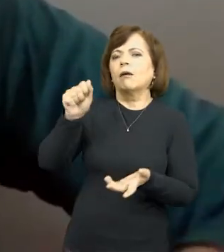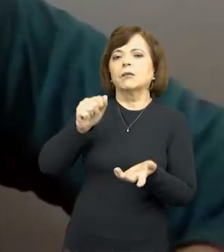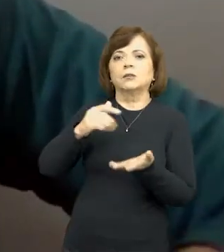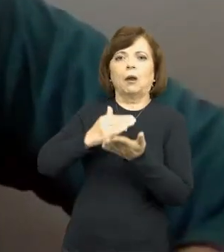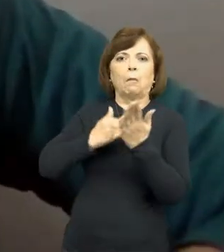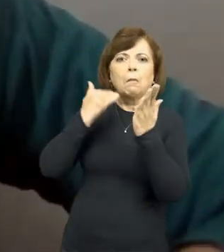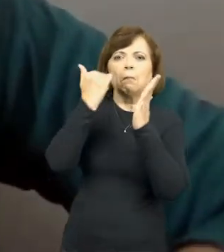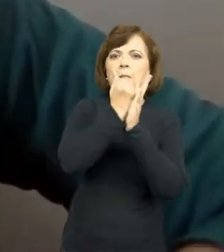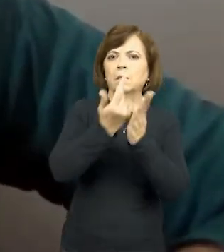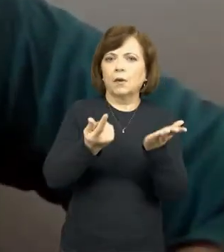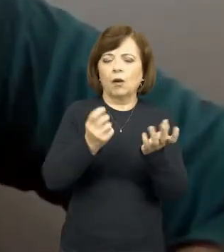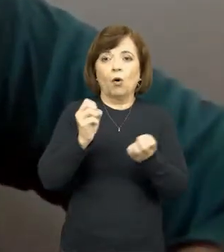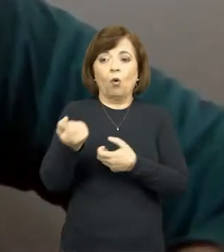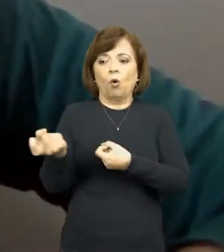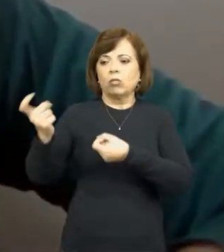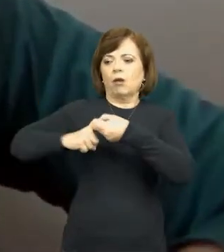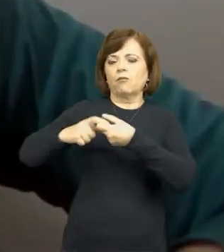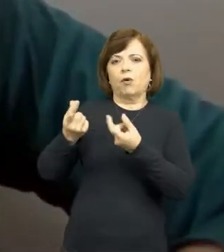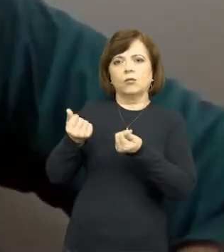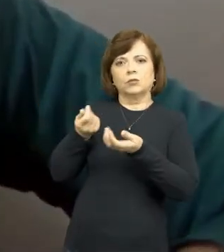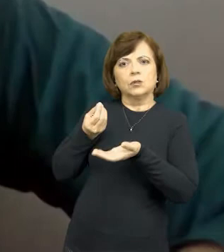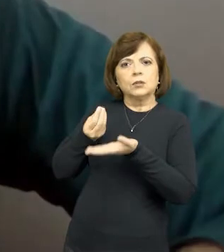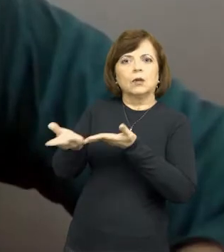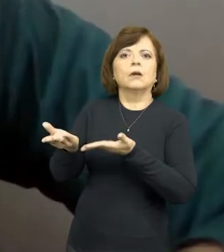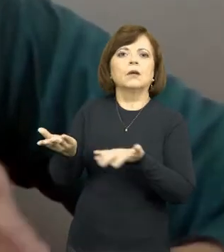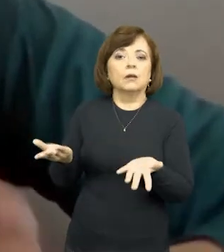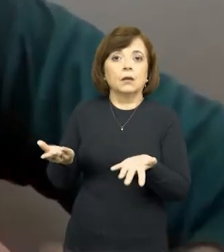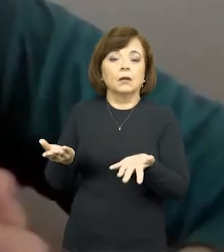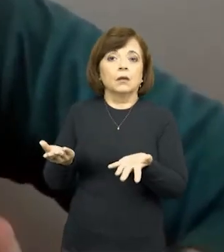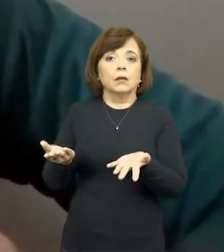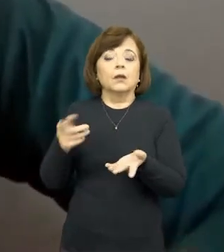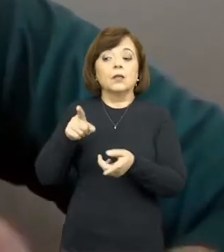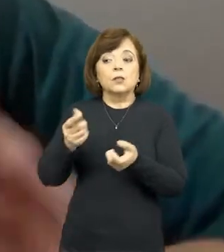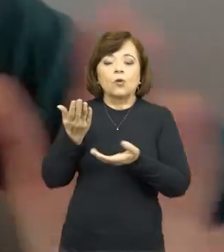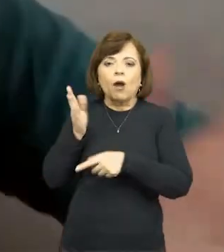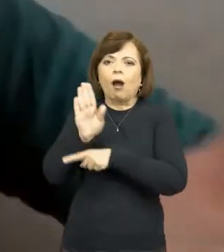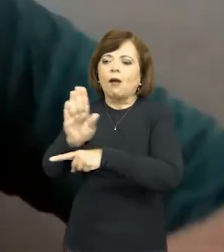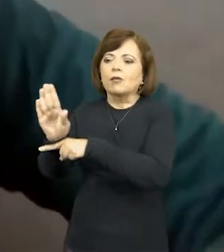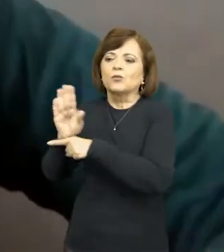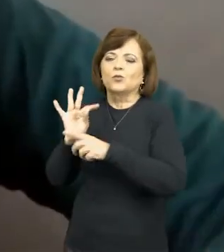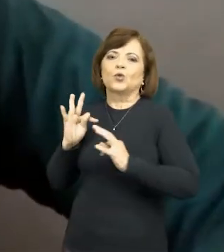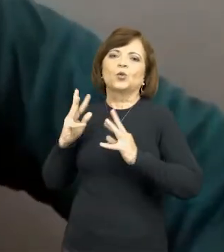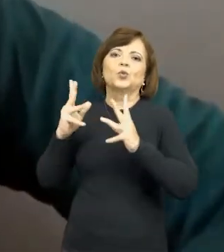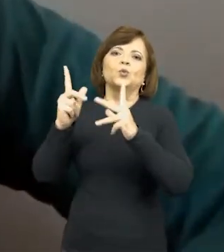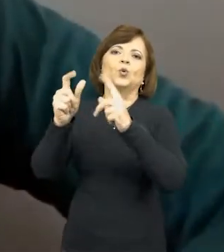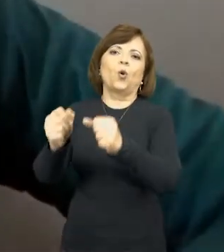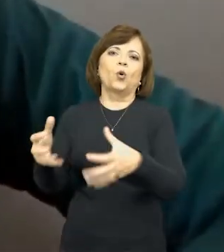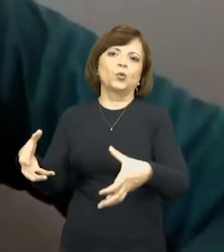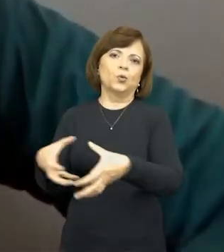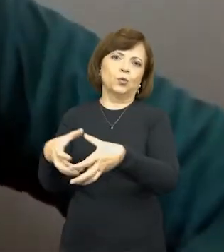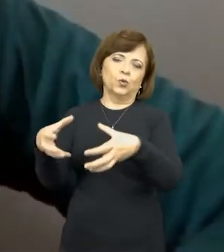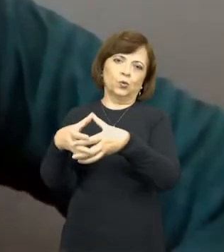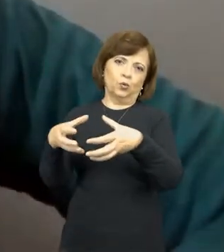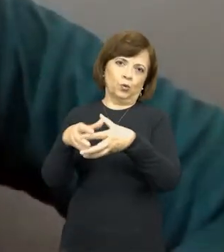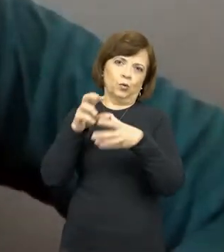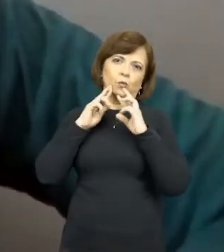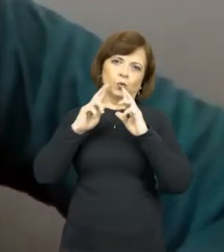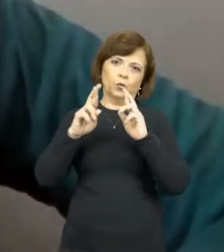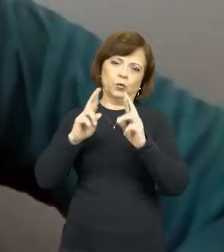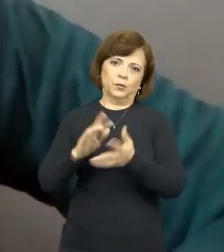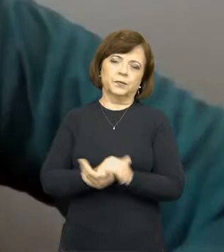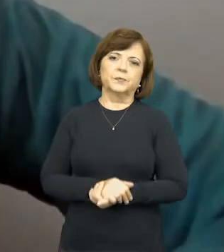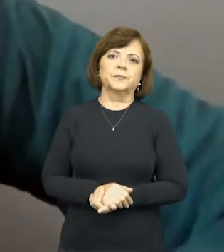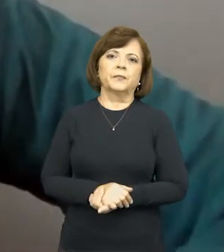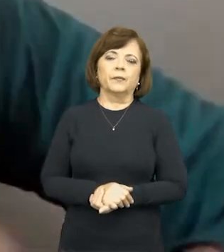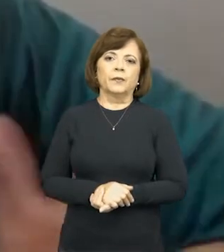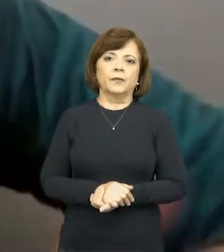que ele restitua algo que foi cobrado indevidamente. Isso beneficia todos os consumidores e não só aquele que reclamou para o Ministério